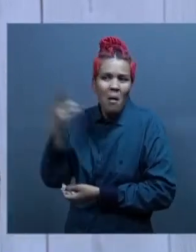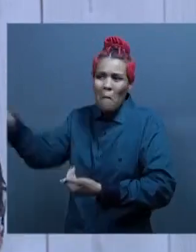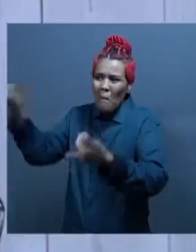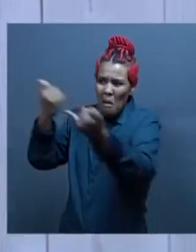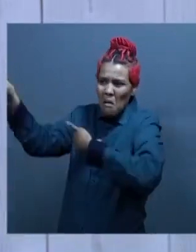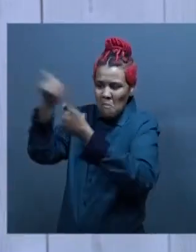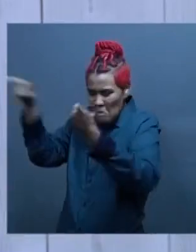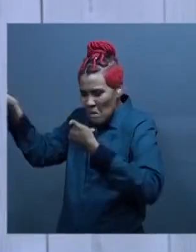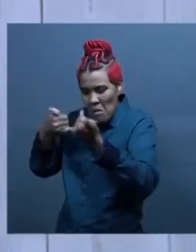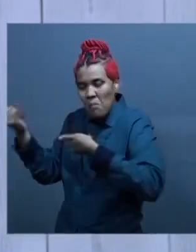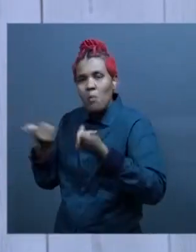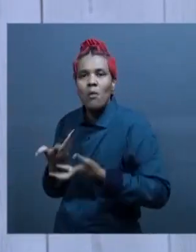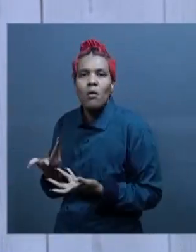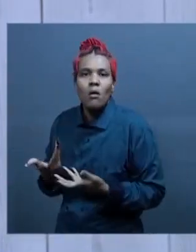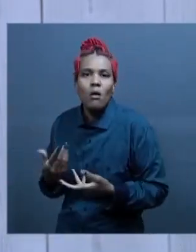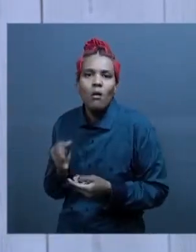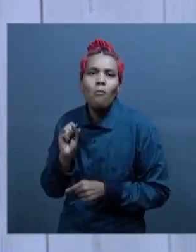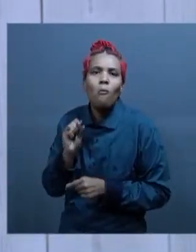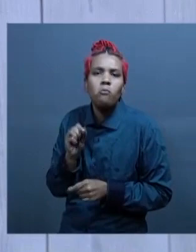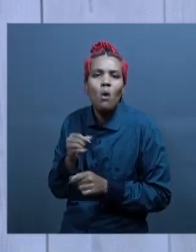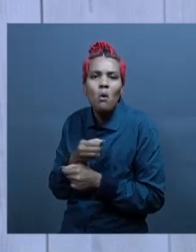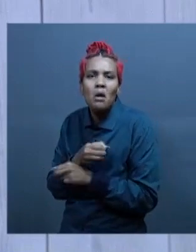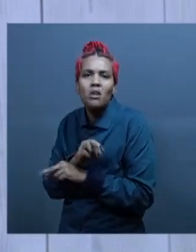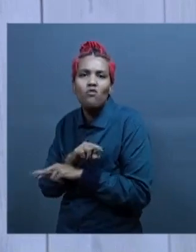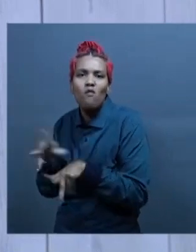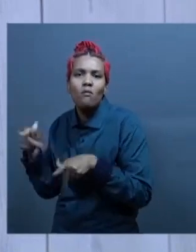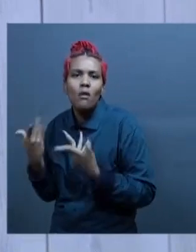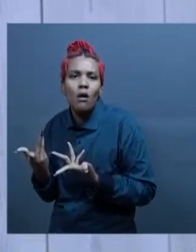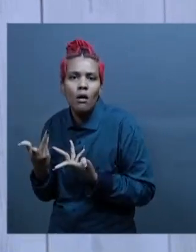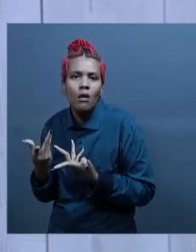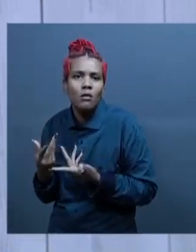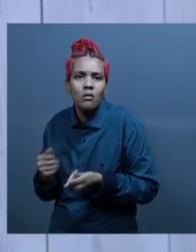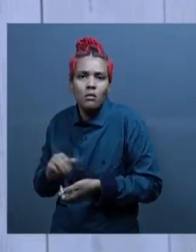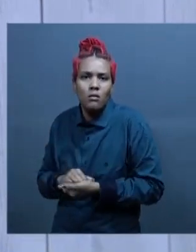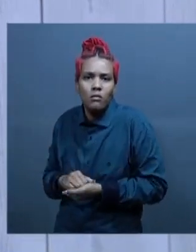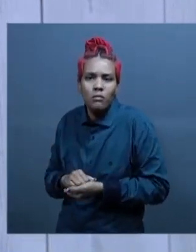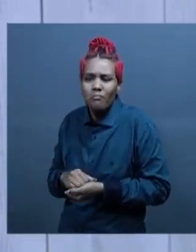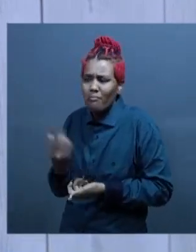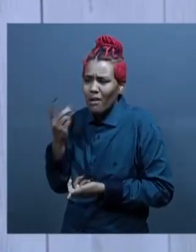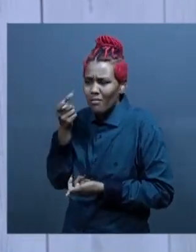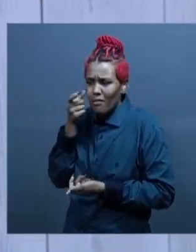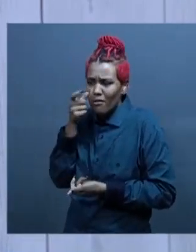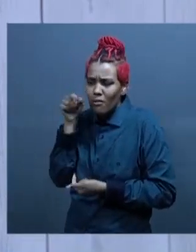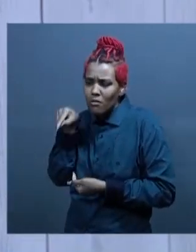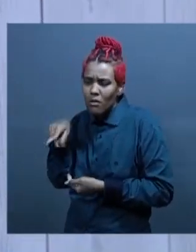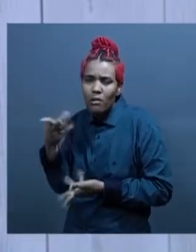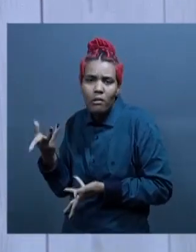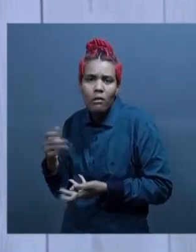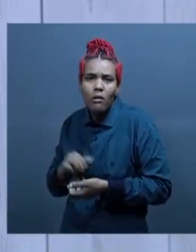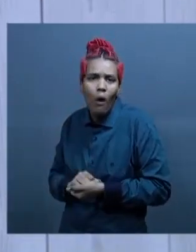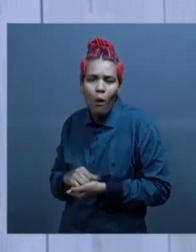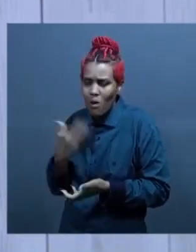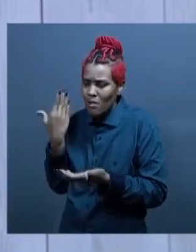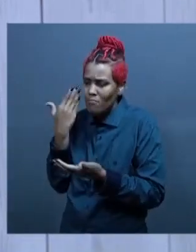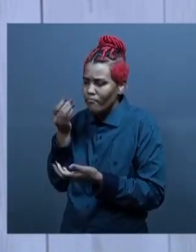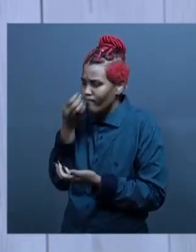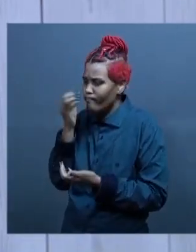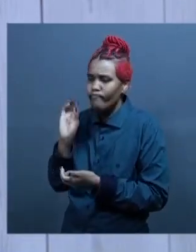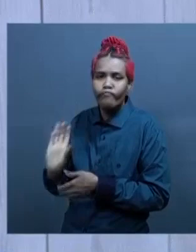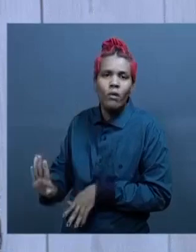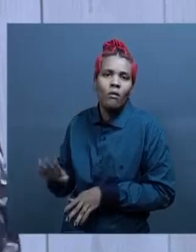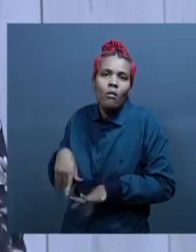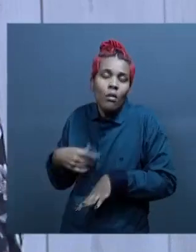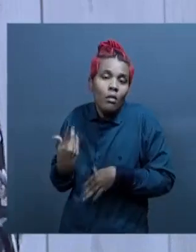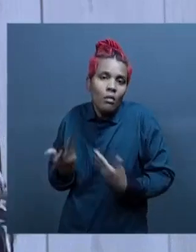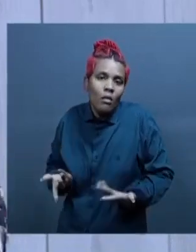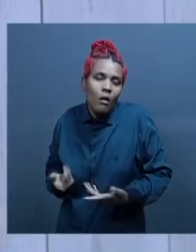hora aquele cliente potencial prestar atenção na minha comunicação ou aquilo passar batido nela então a gente